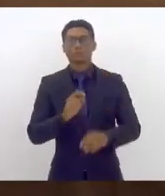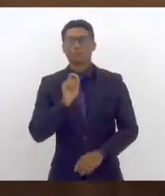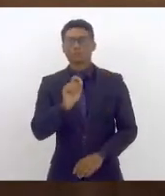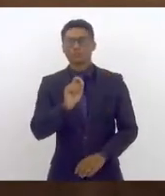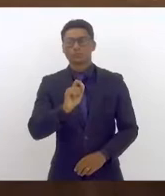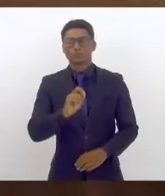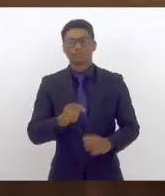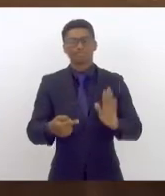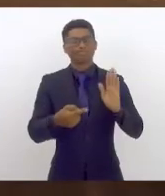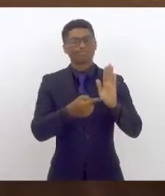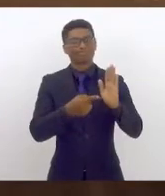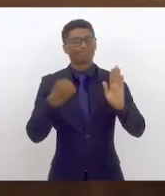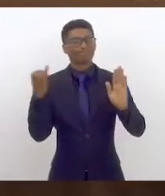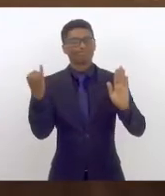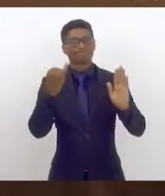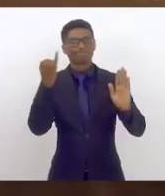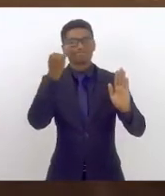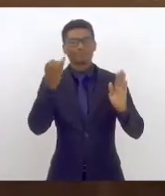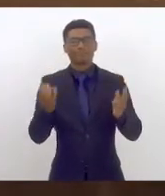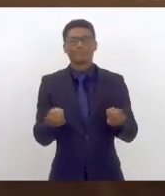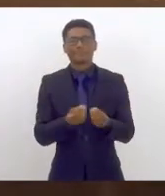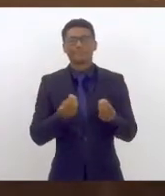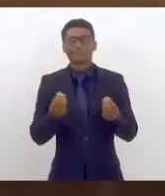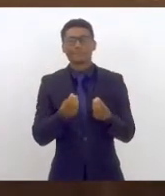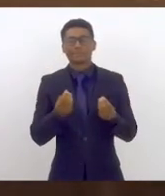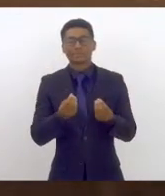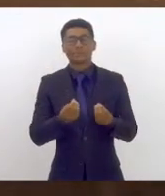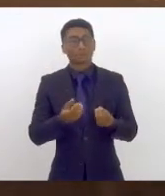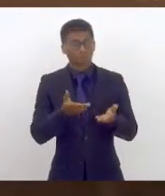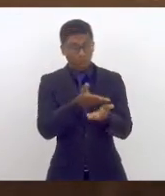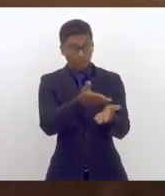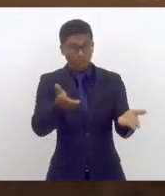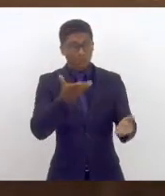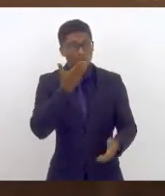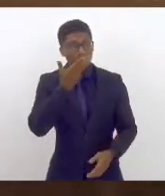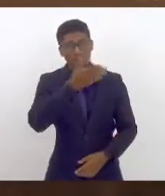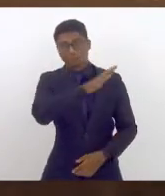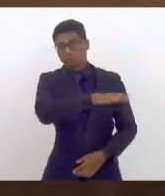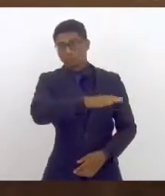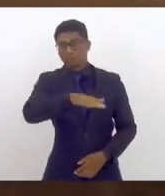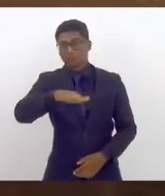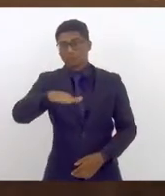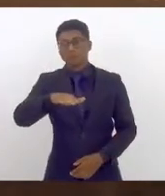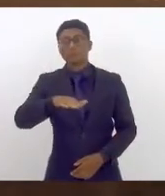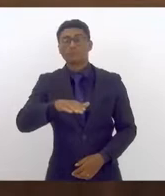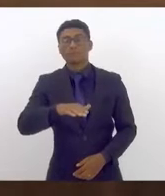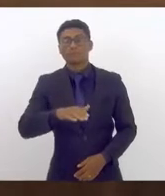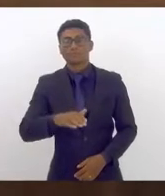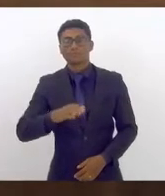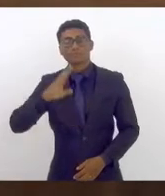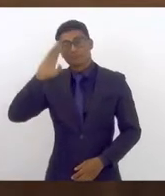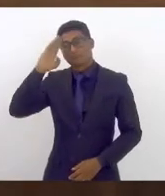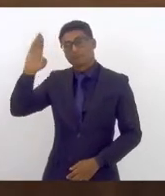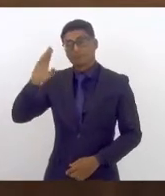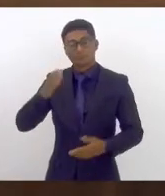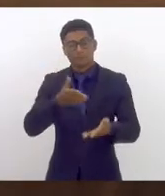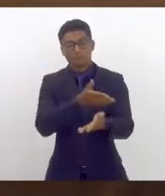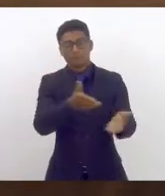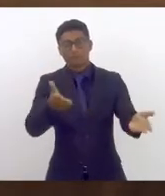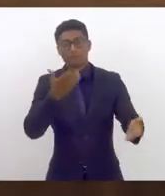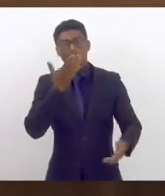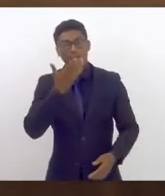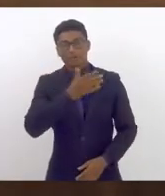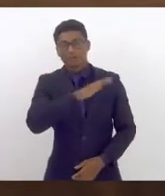de muita sensibilidade que é a criação das nossas crianças especialmente né as que se encontram em situação